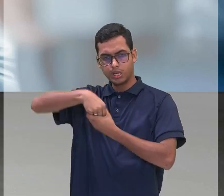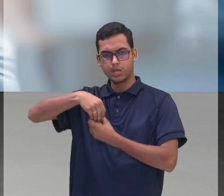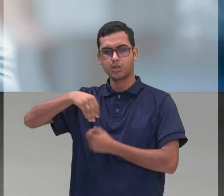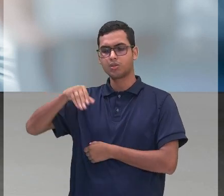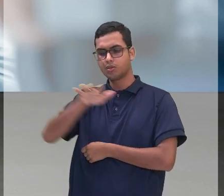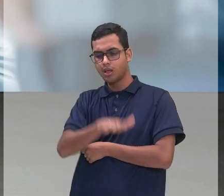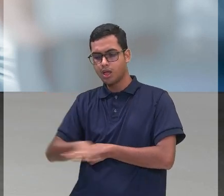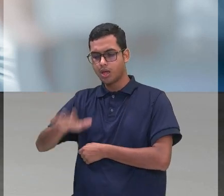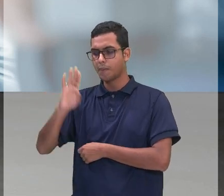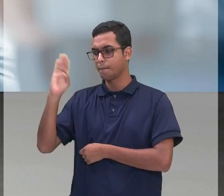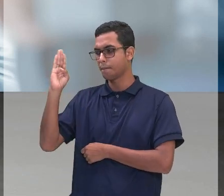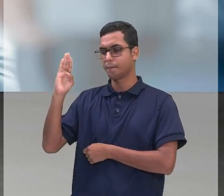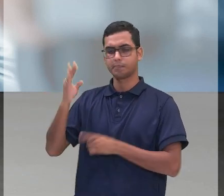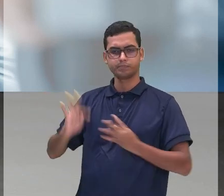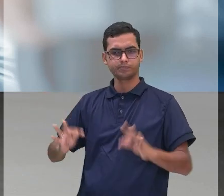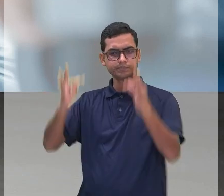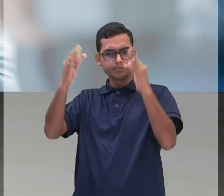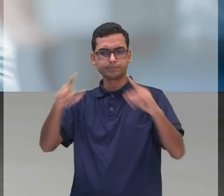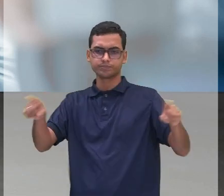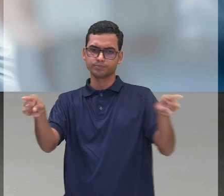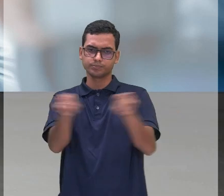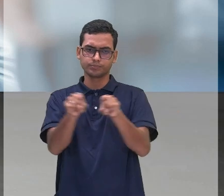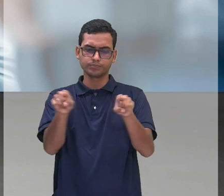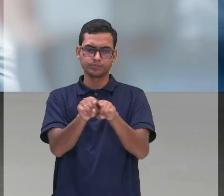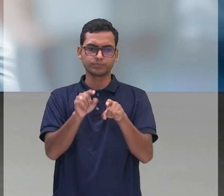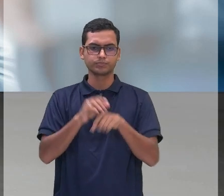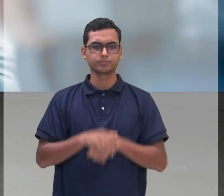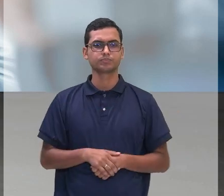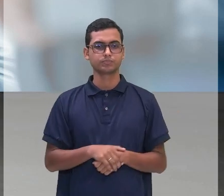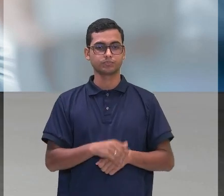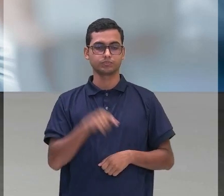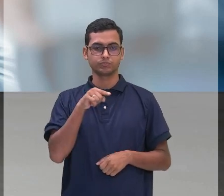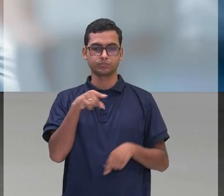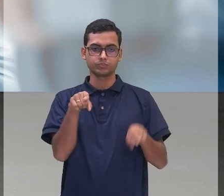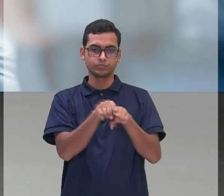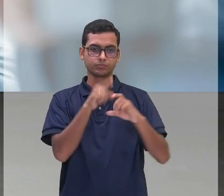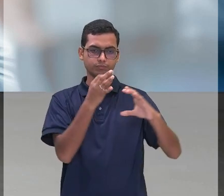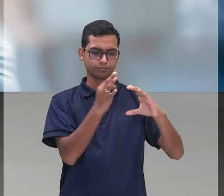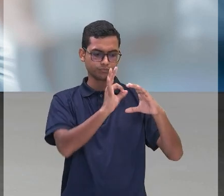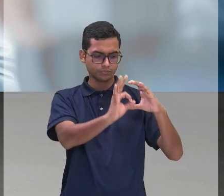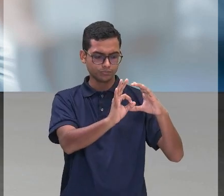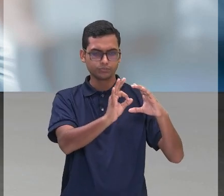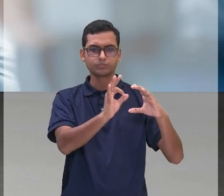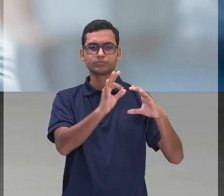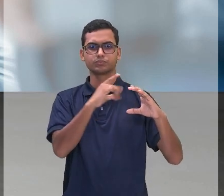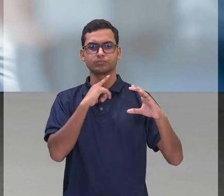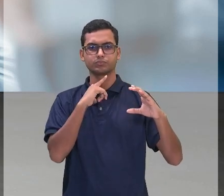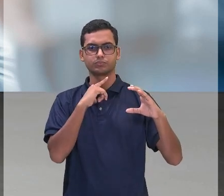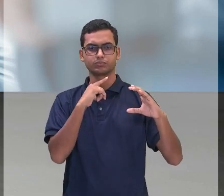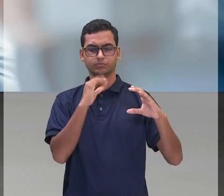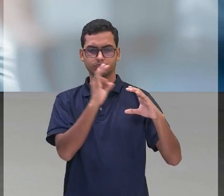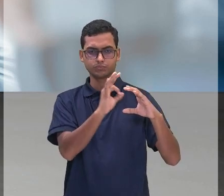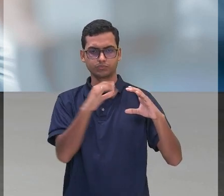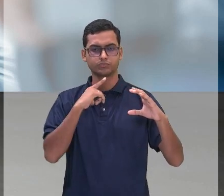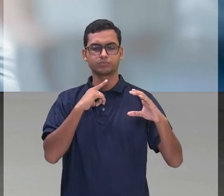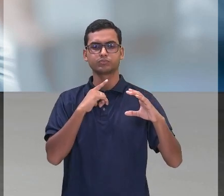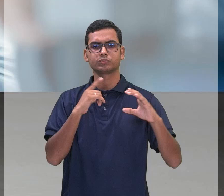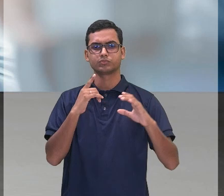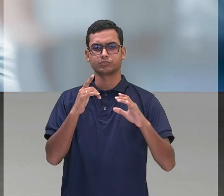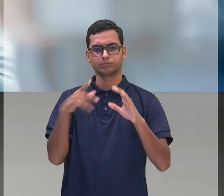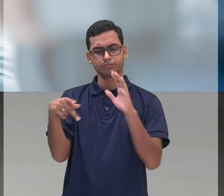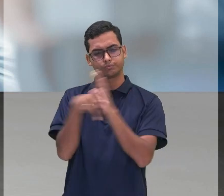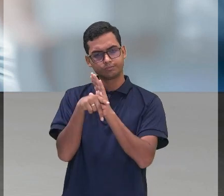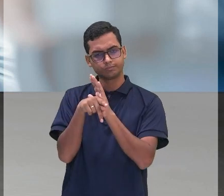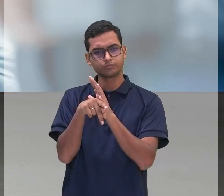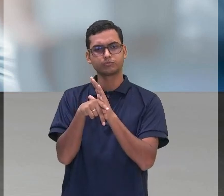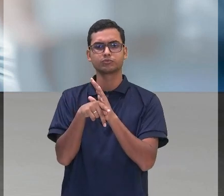célula que não apresenta carioteca, como, por exemplo, uma célula bacteriana. A célula bacteriana ela não tem aquele